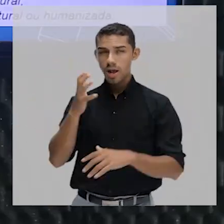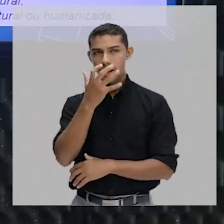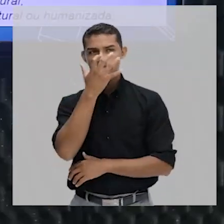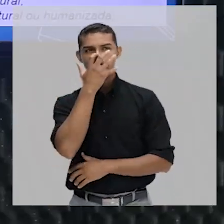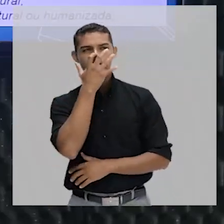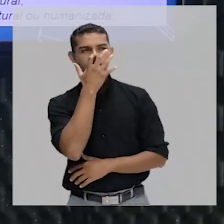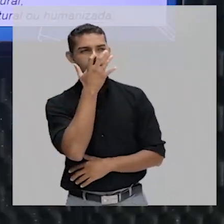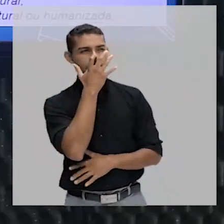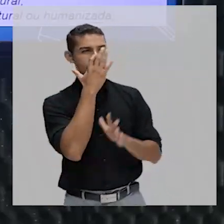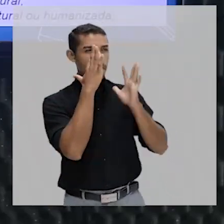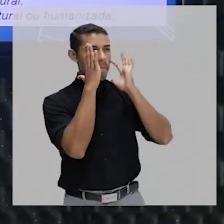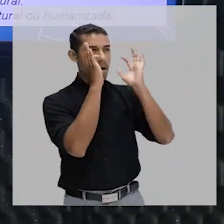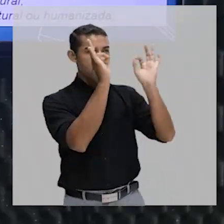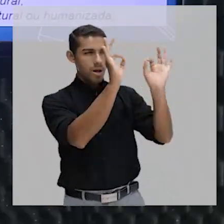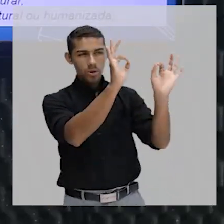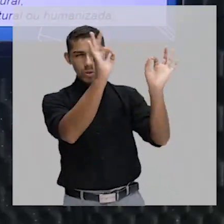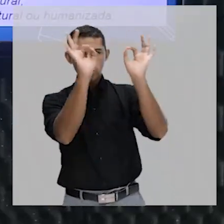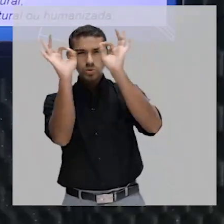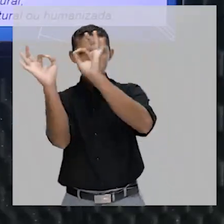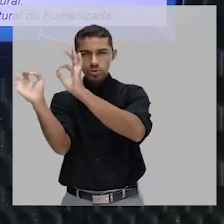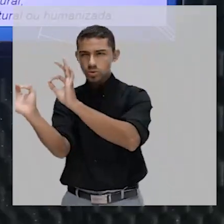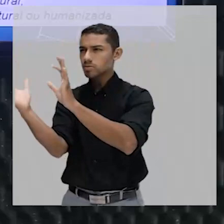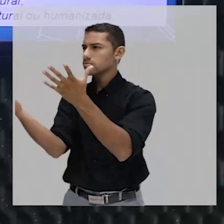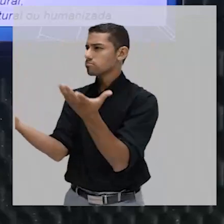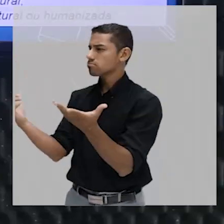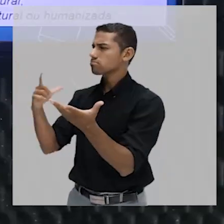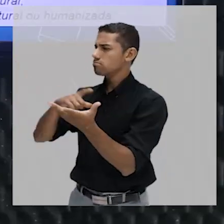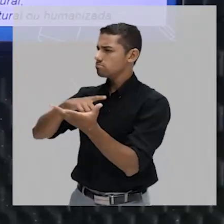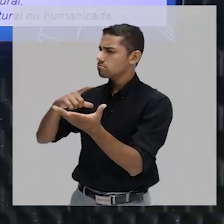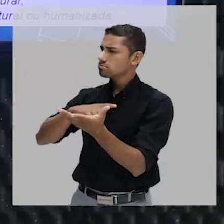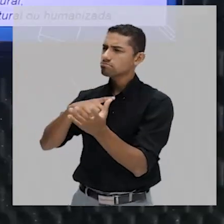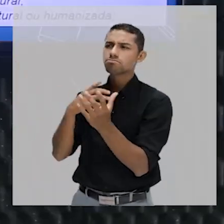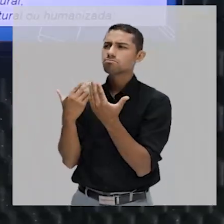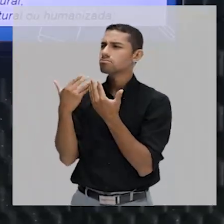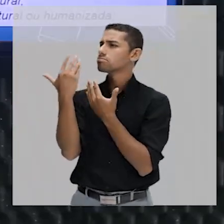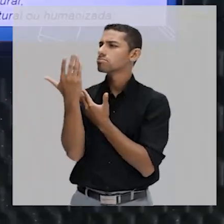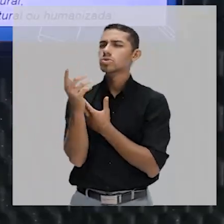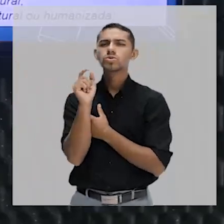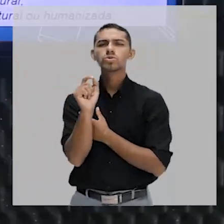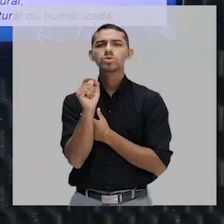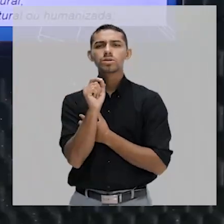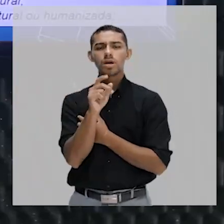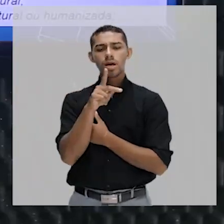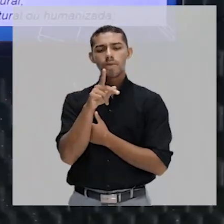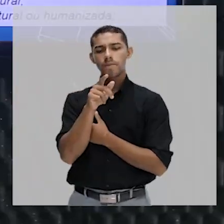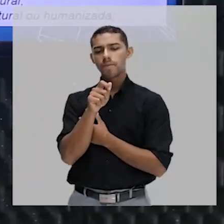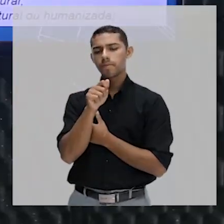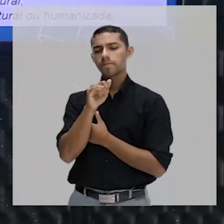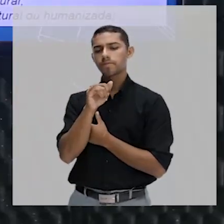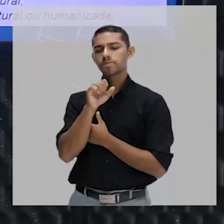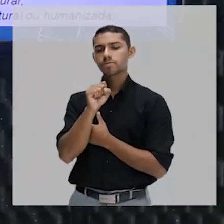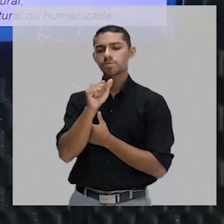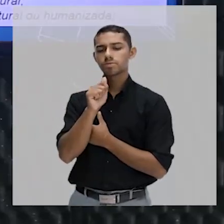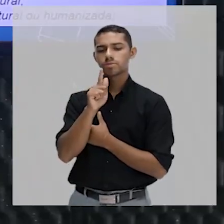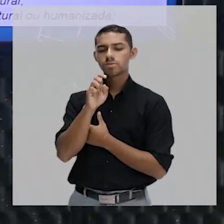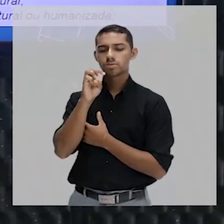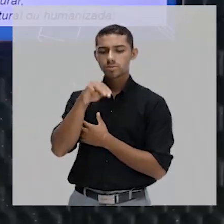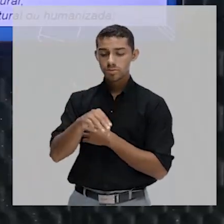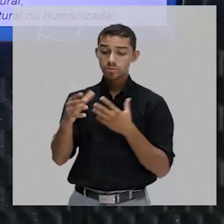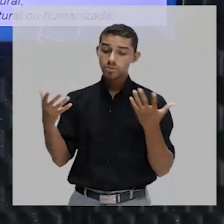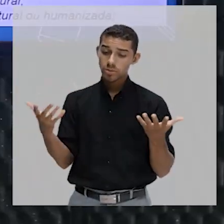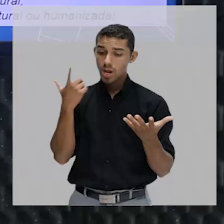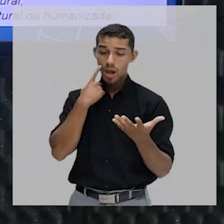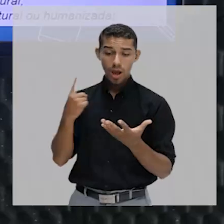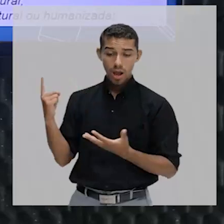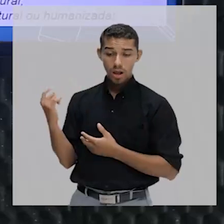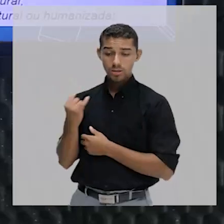nós enxergamos, então a gente vai ter essas configurações externas do que é paisagem, tá? Um elemento importante, a paisagem, tá?